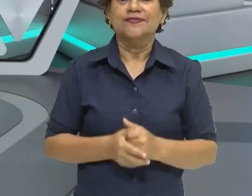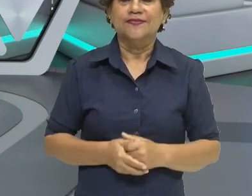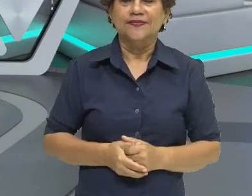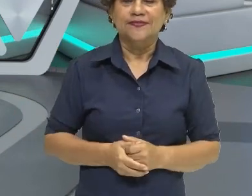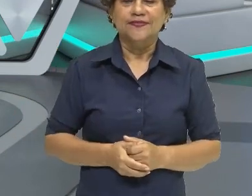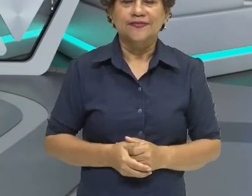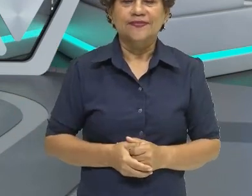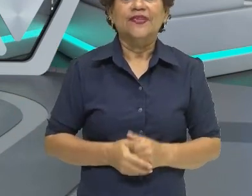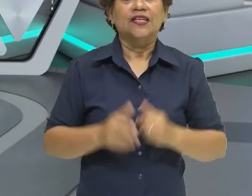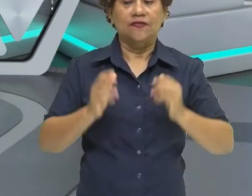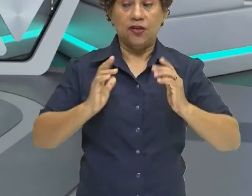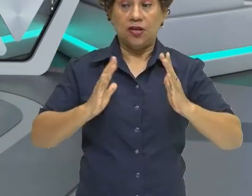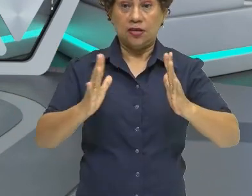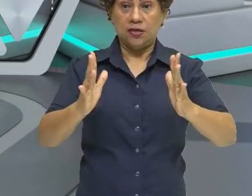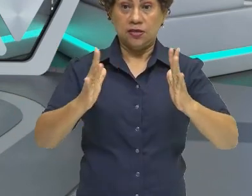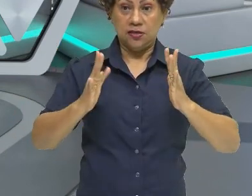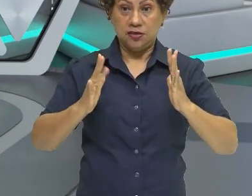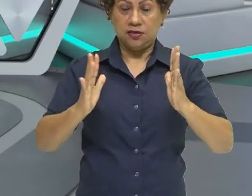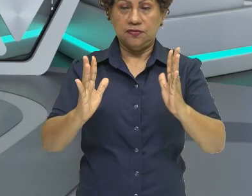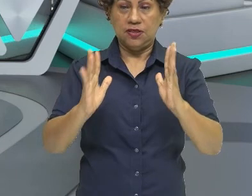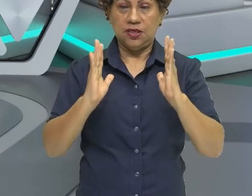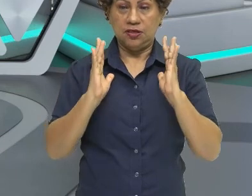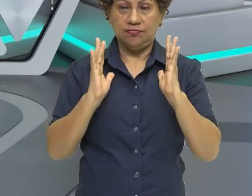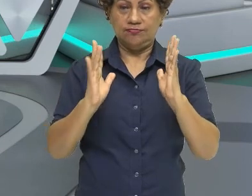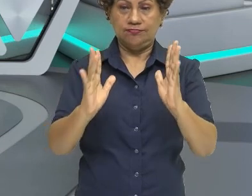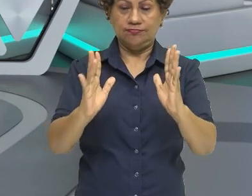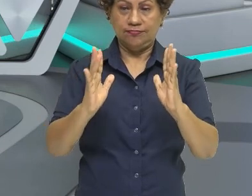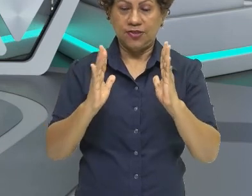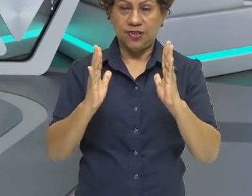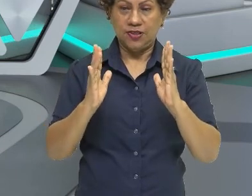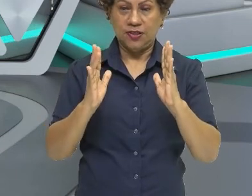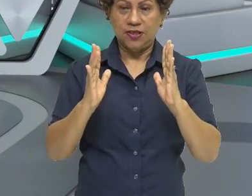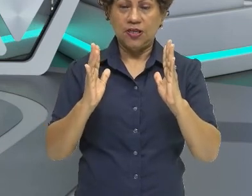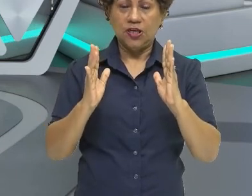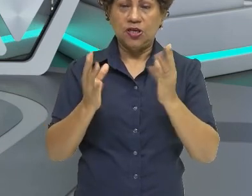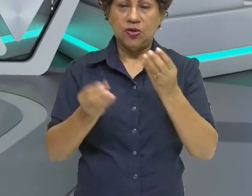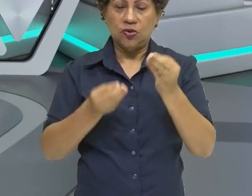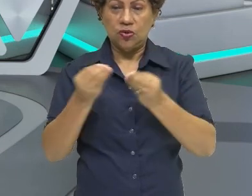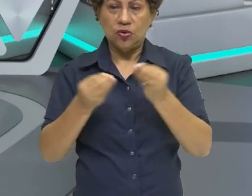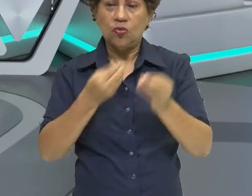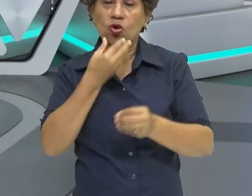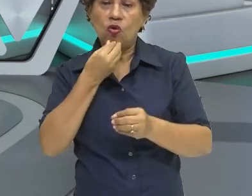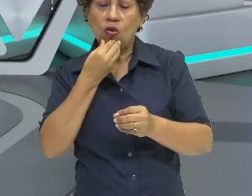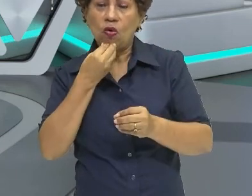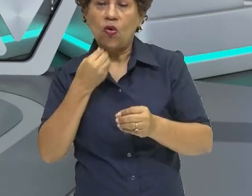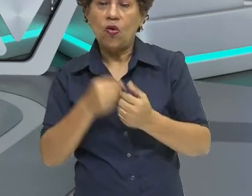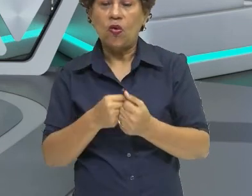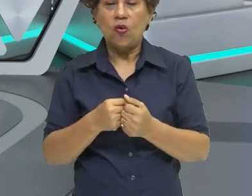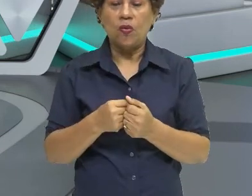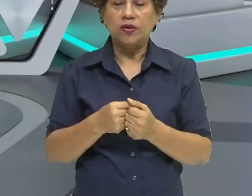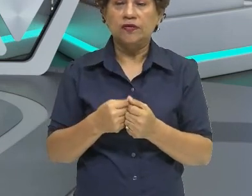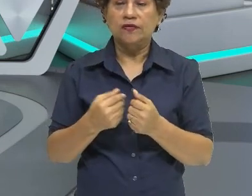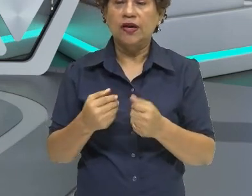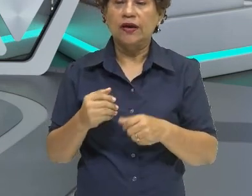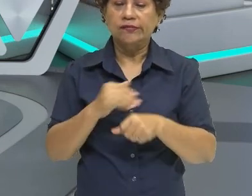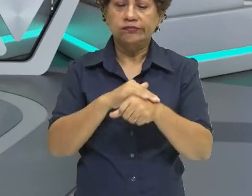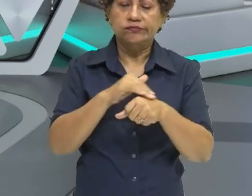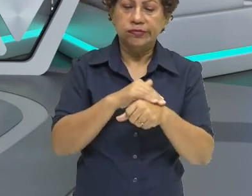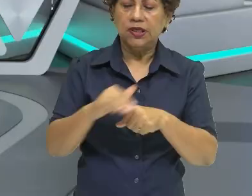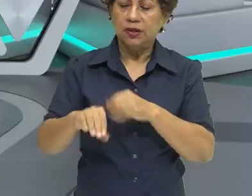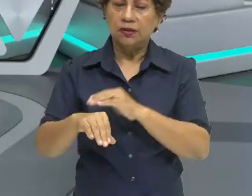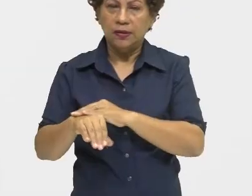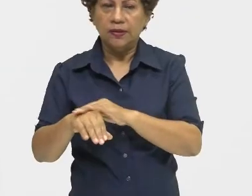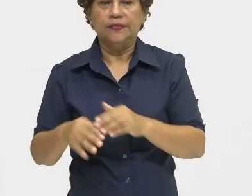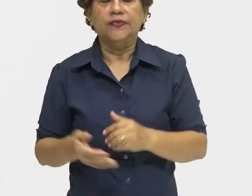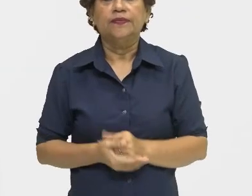evoluindo nas filas, como se eles estivessem conversando através da dança. E na região norte nós vamos falar do